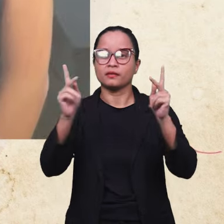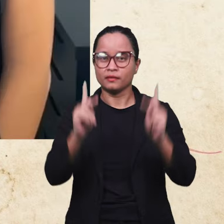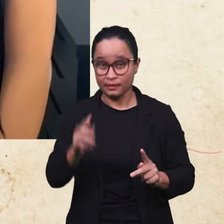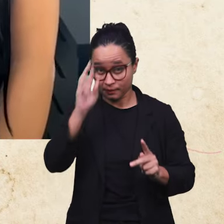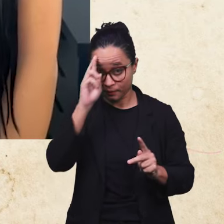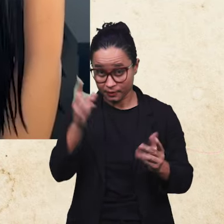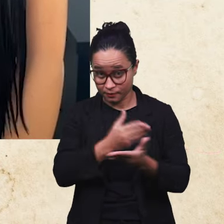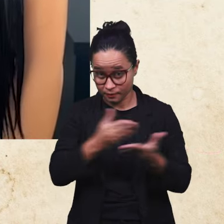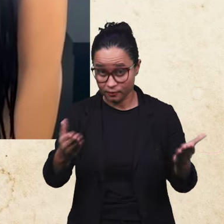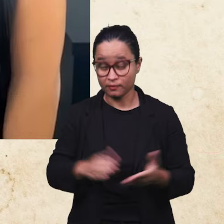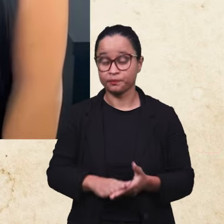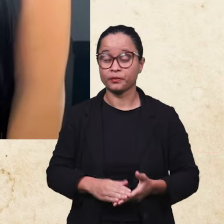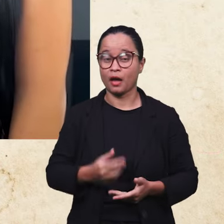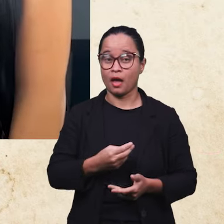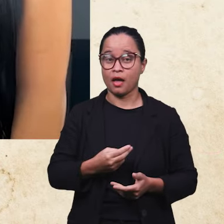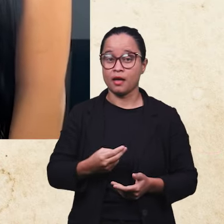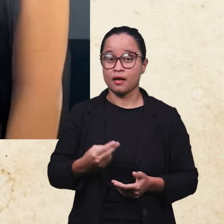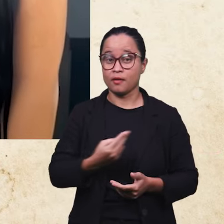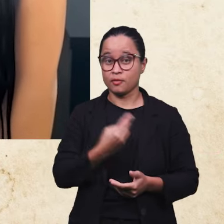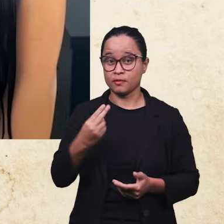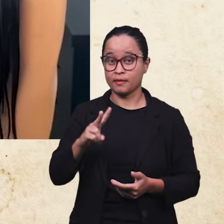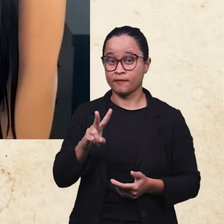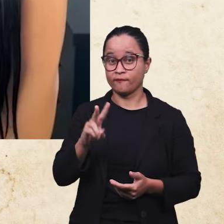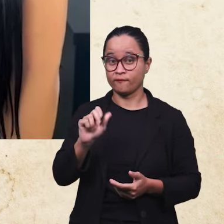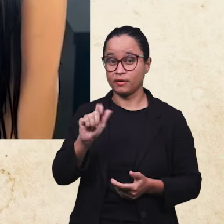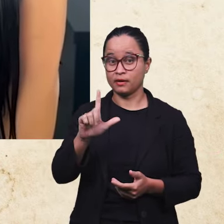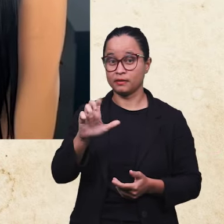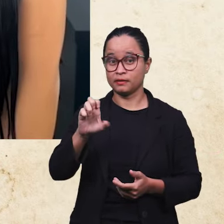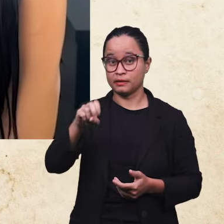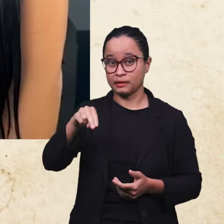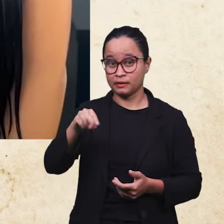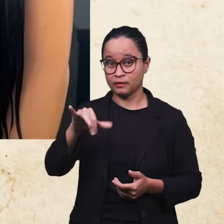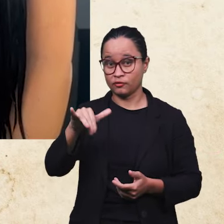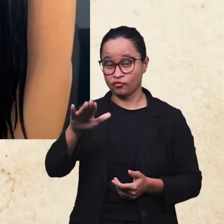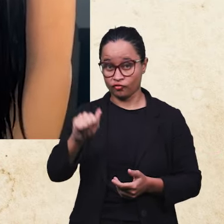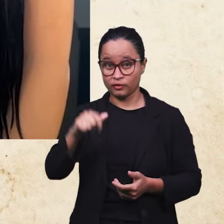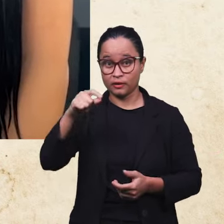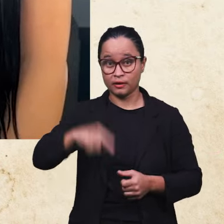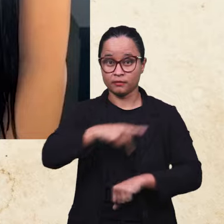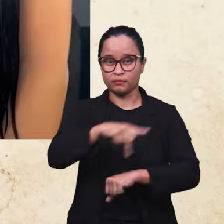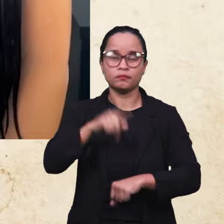A paz do Senhor, eu sou a Valentina, da igreja de Orlando, nos Estados Unidos,